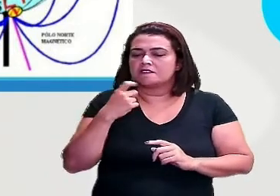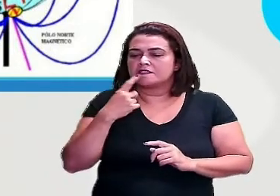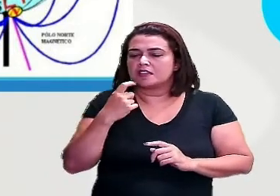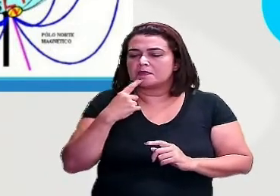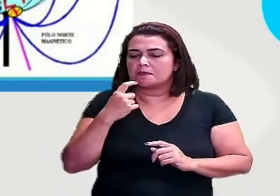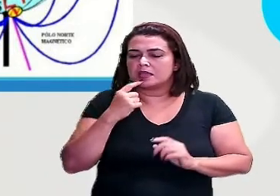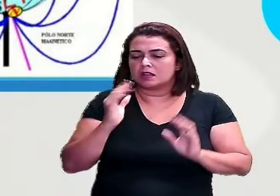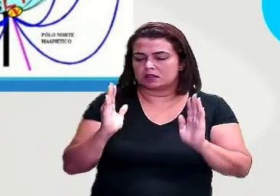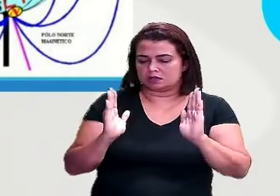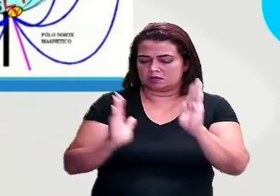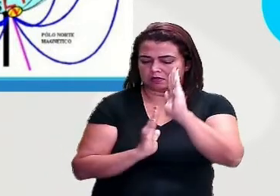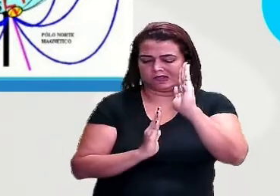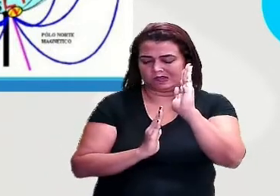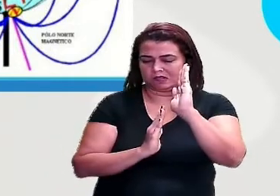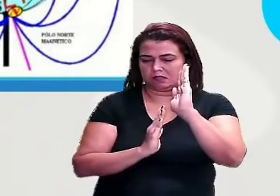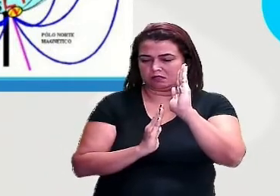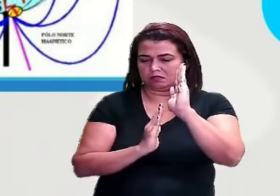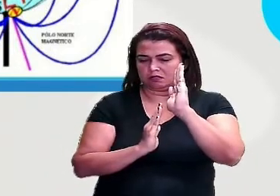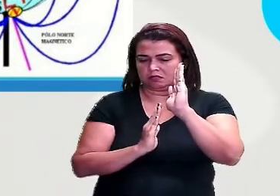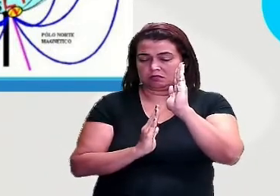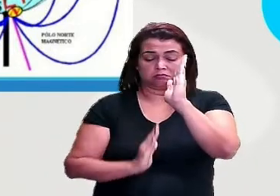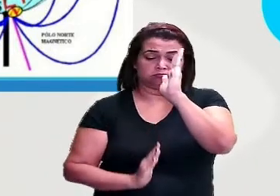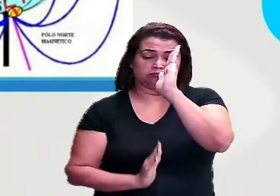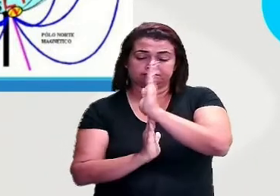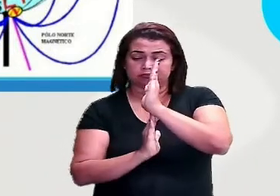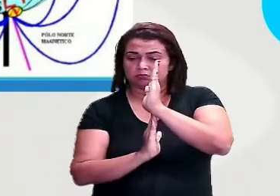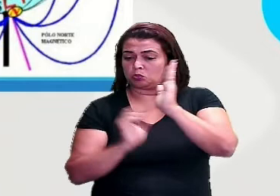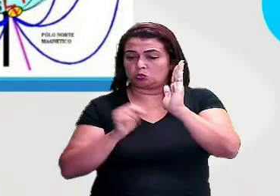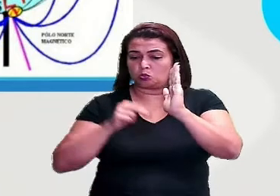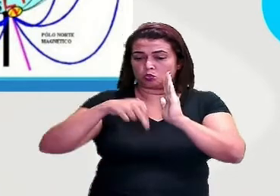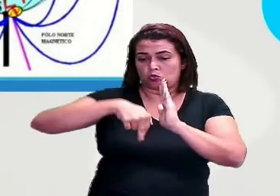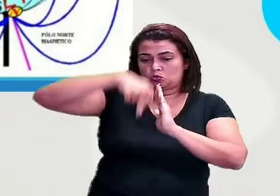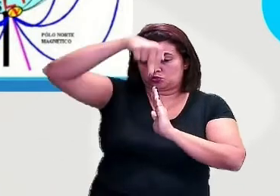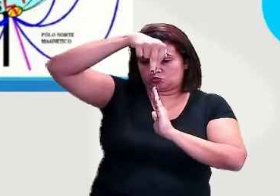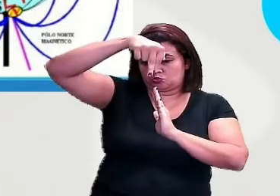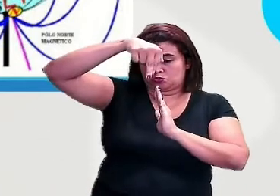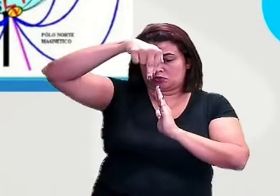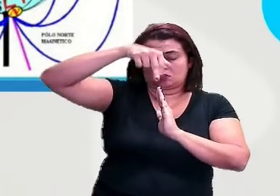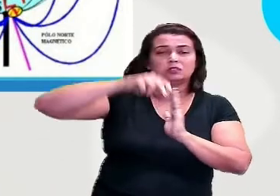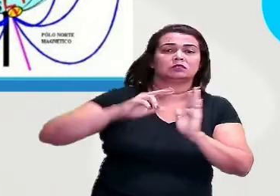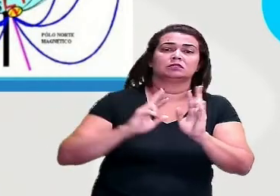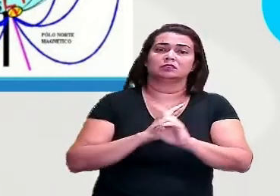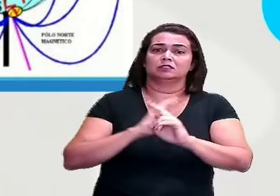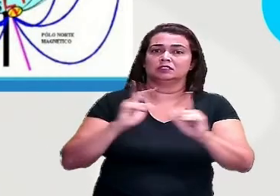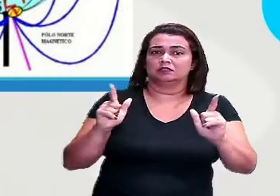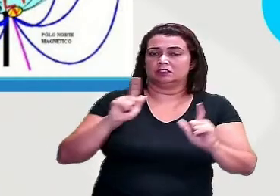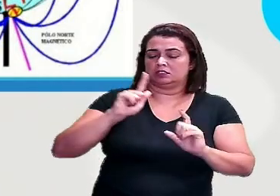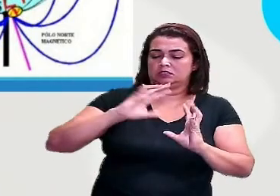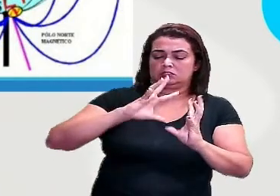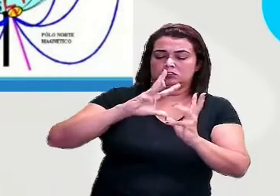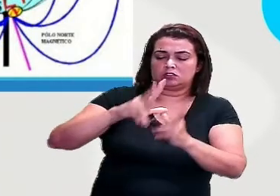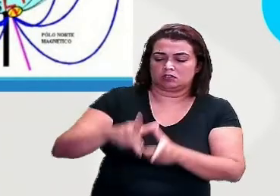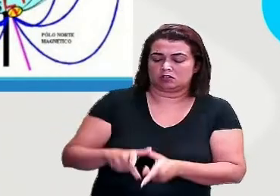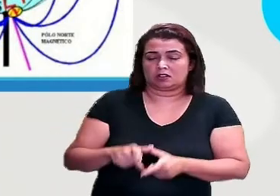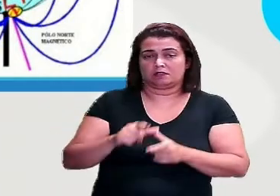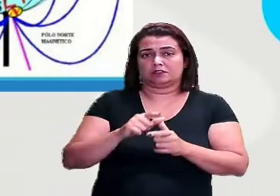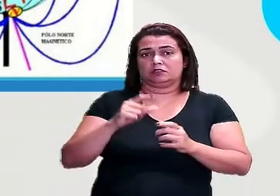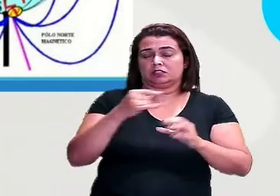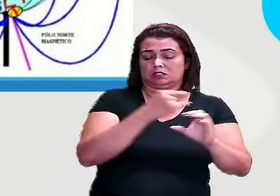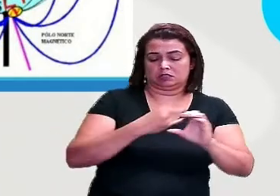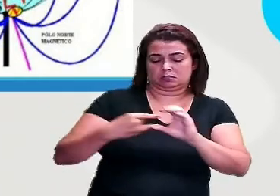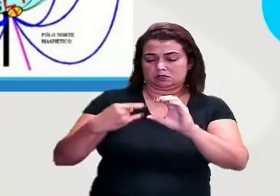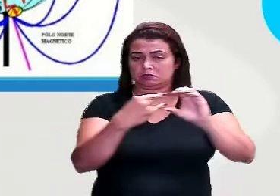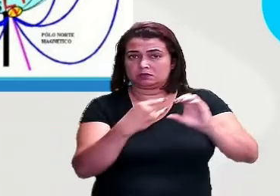um pouco deslocado em relação ao norte magnético. ao norte geográfico, perdão.